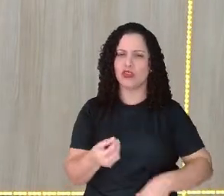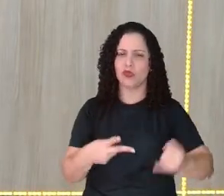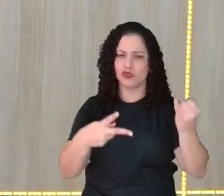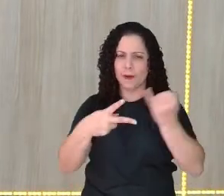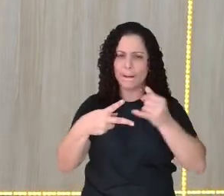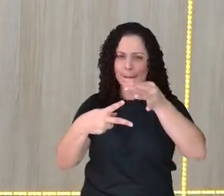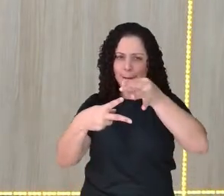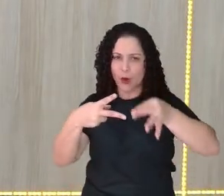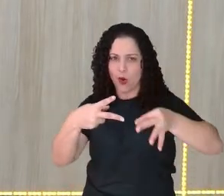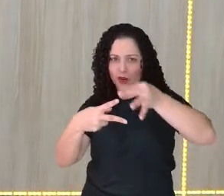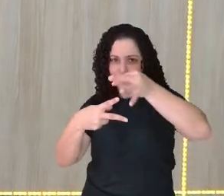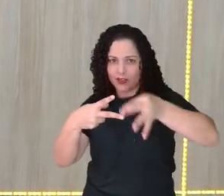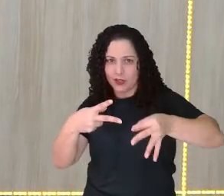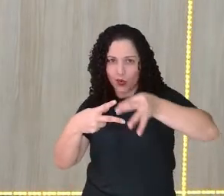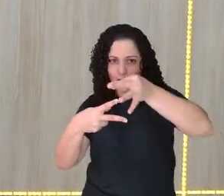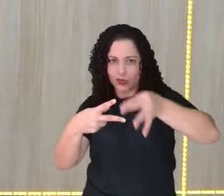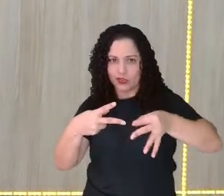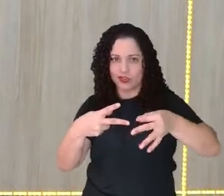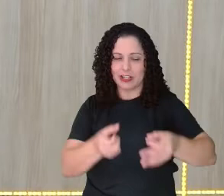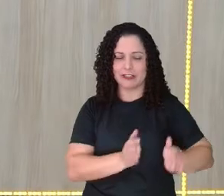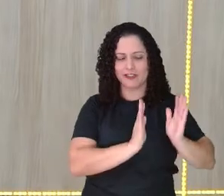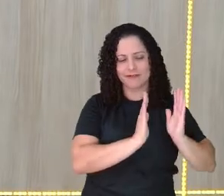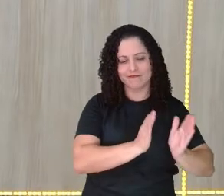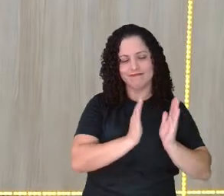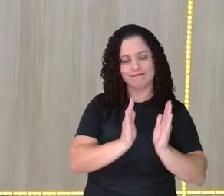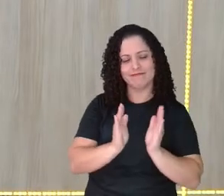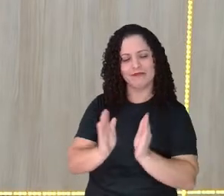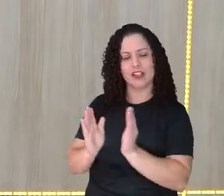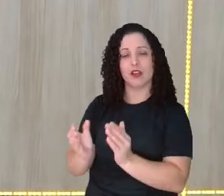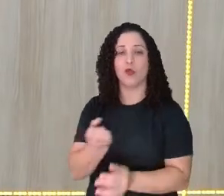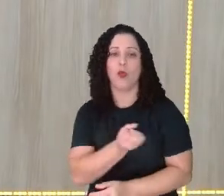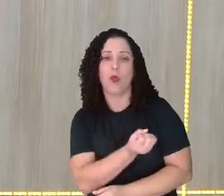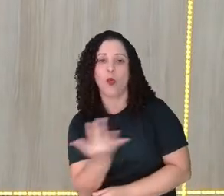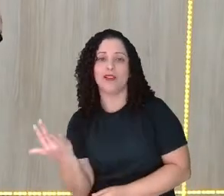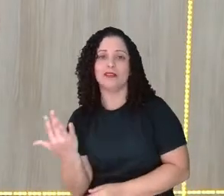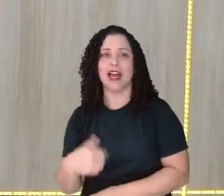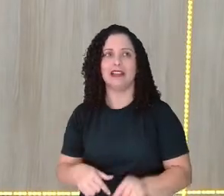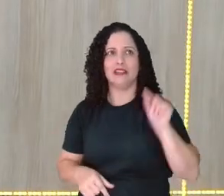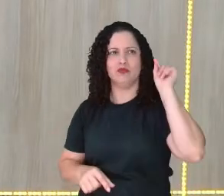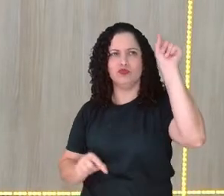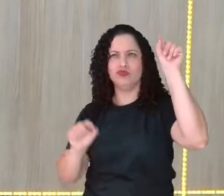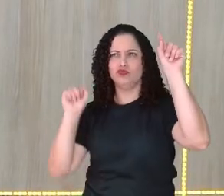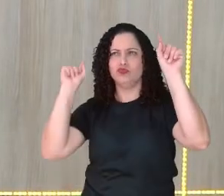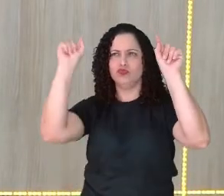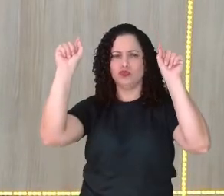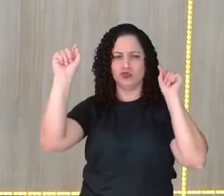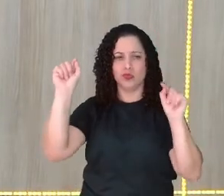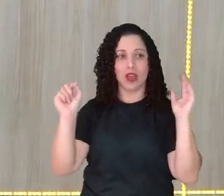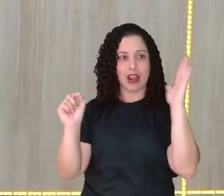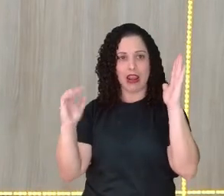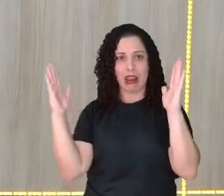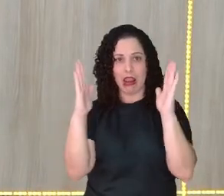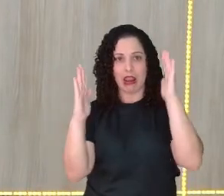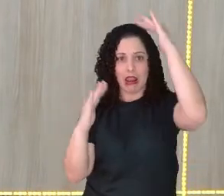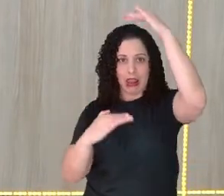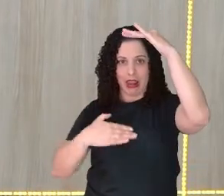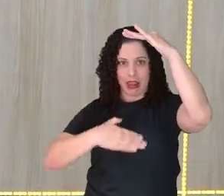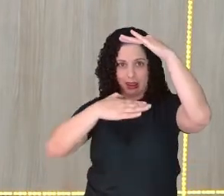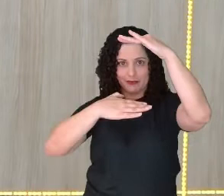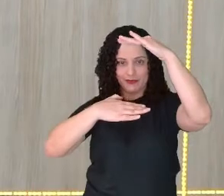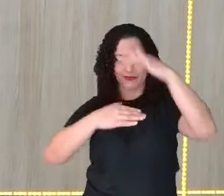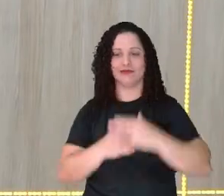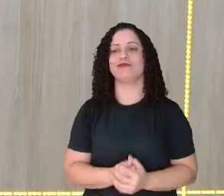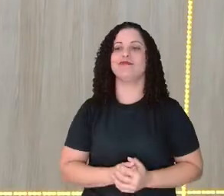são classificados de acordo com o número de lados que ele tem, certo? Então, a gente tem o seguinte aqui, ó,